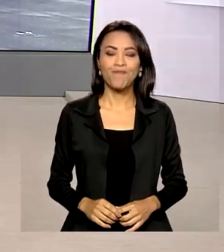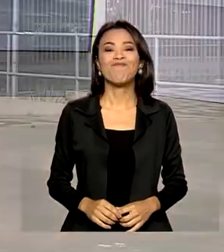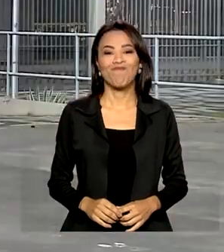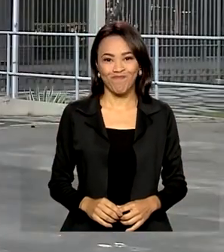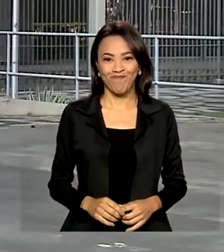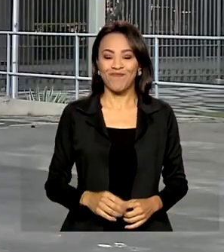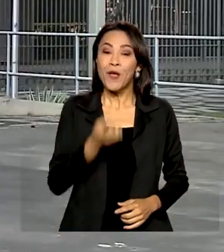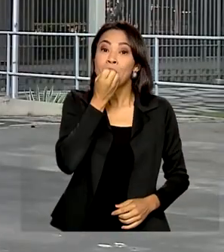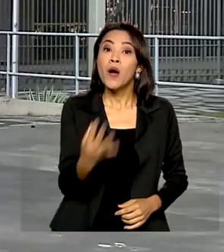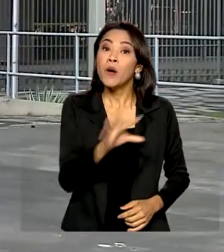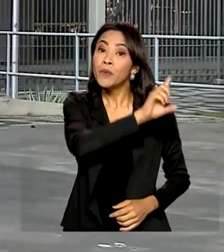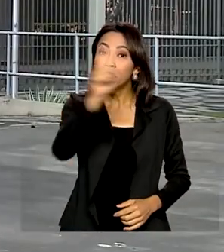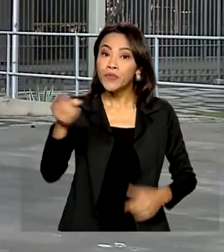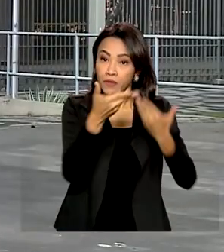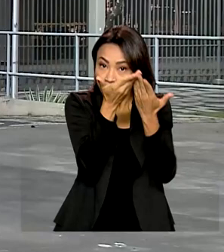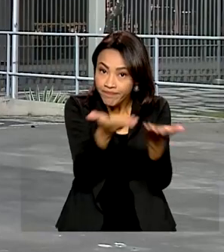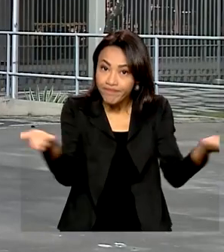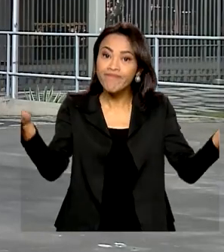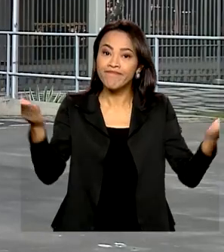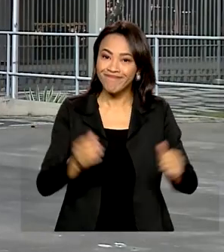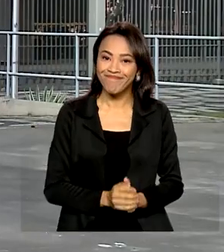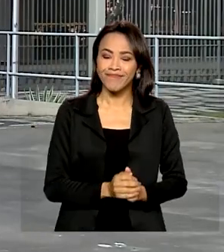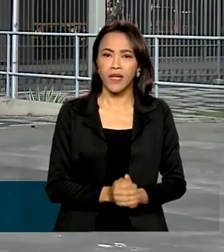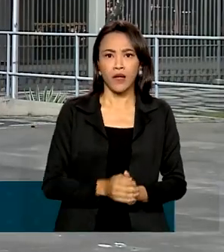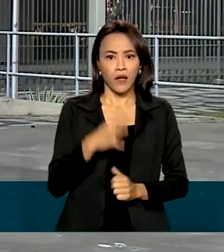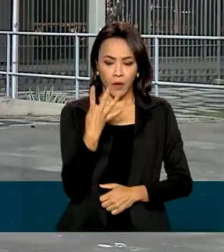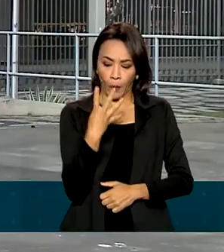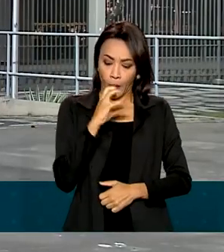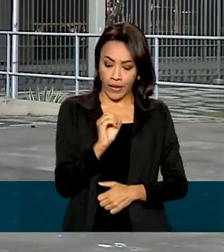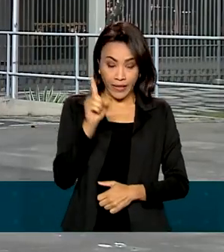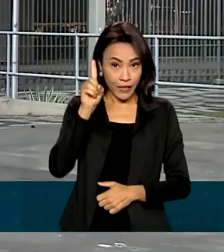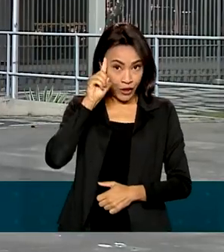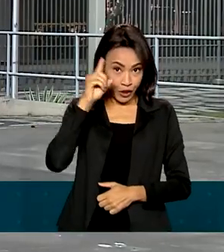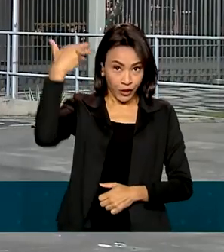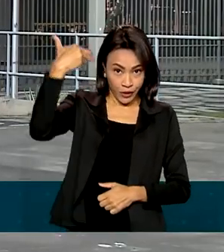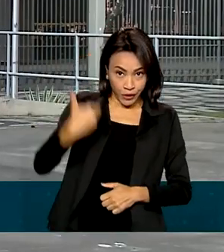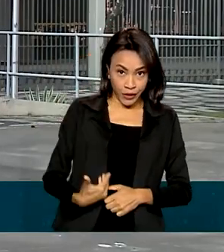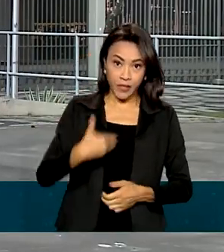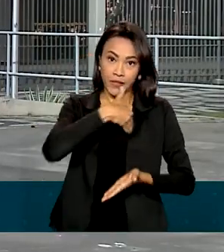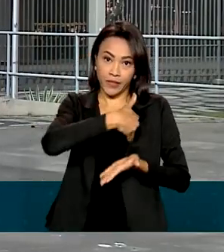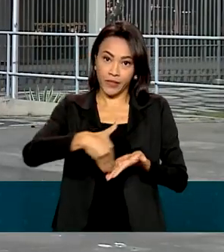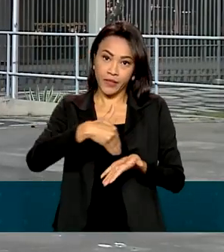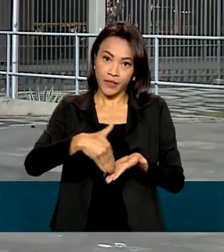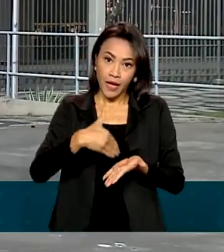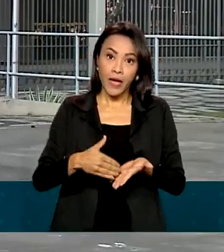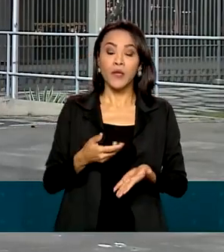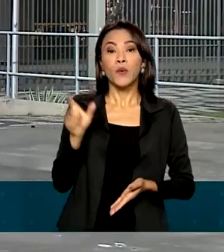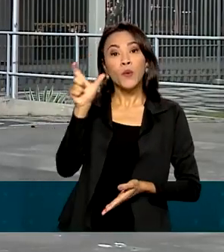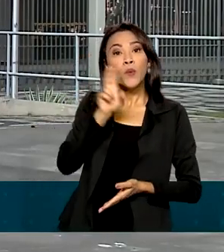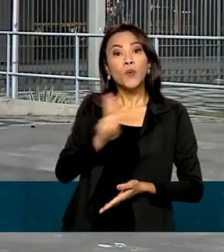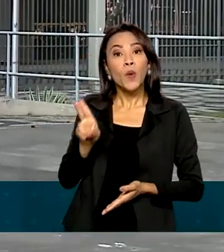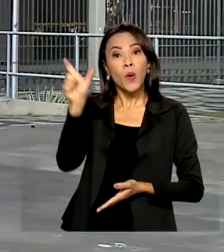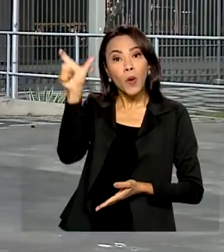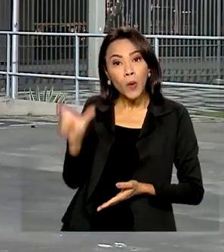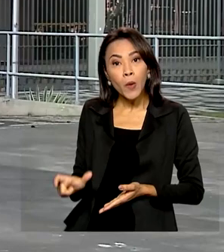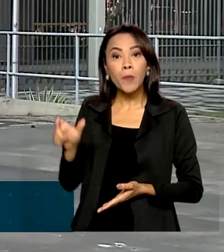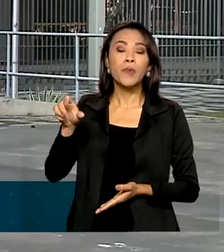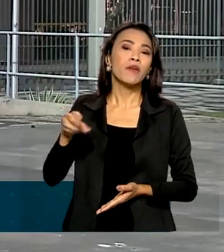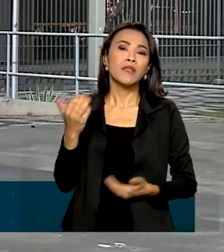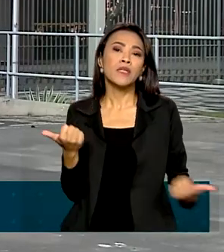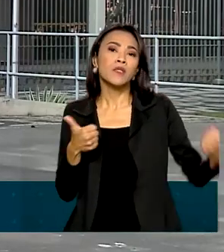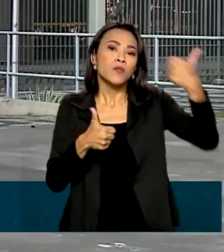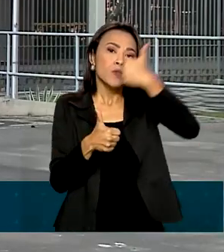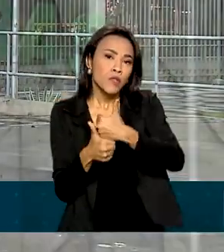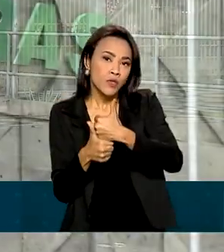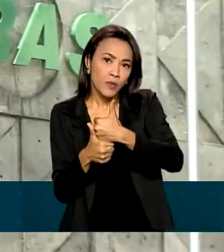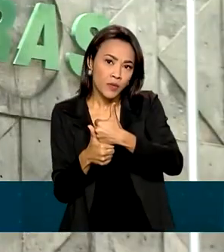Bom dia, Renata. Bom dia a todos. Depois de 40 dias no cargo, José Mauro Ferreira Coelho vai ser substituído na presidência